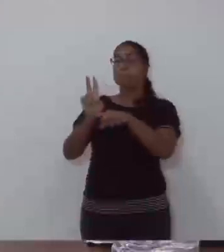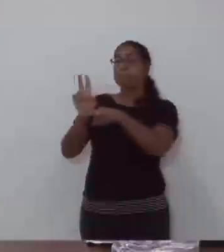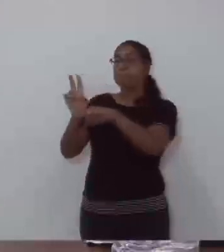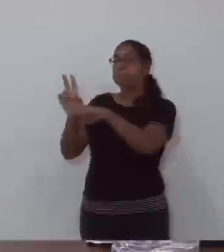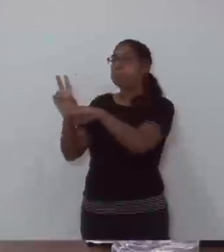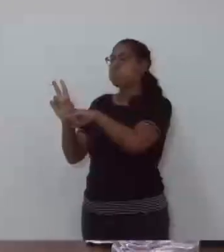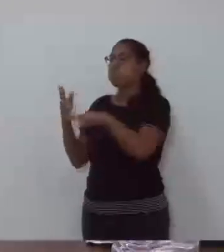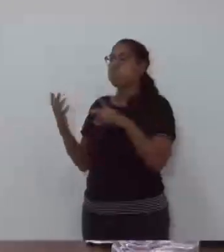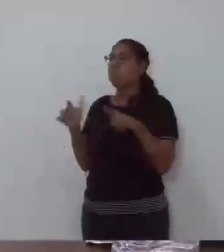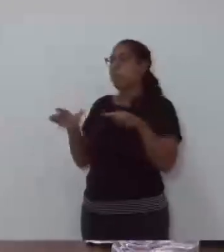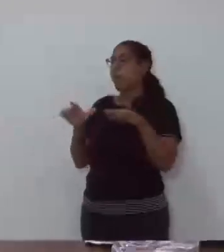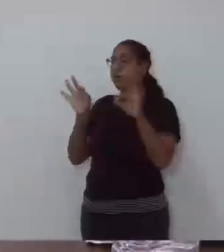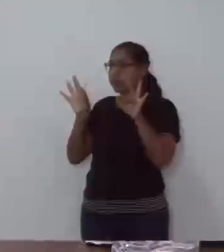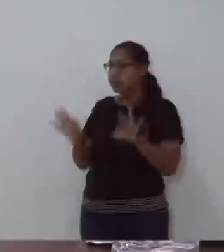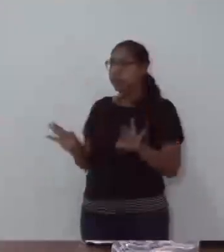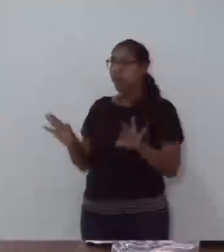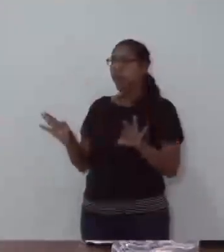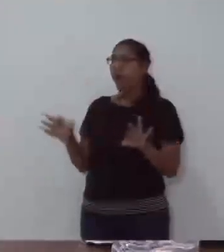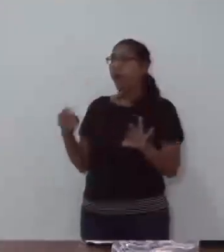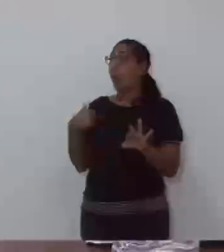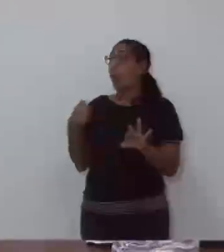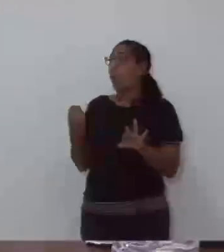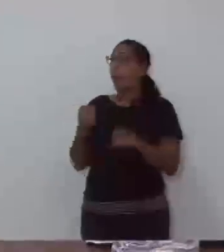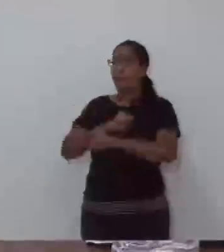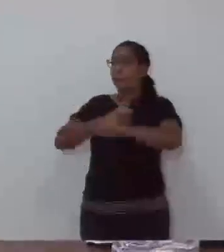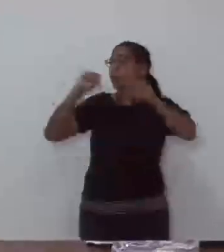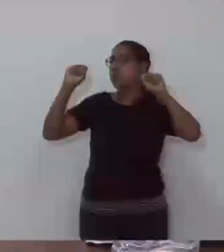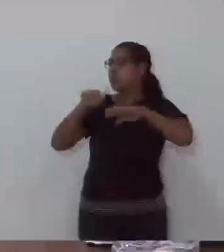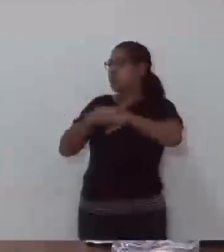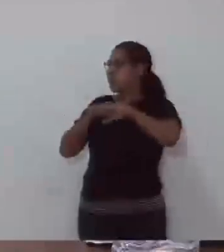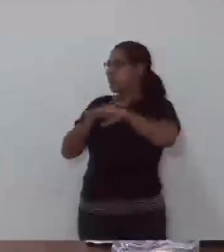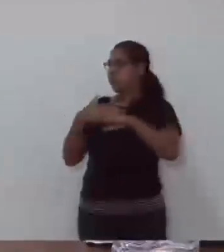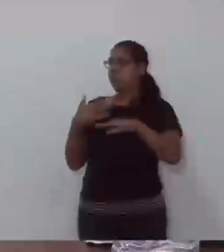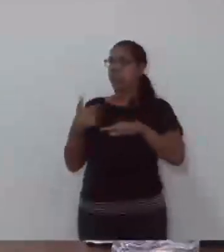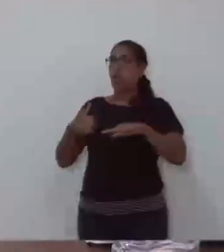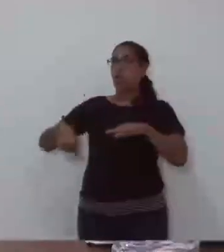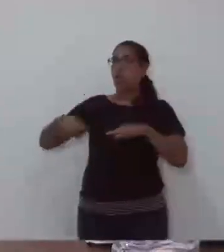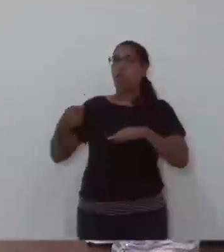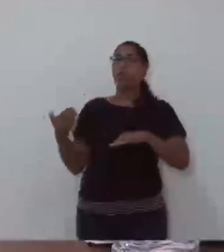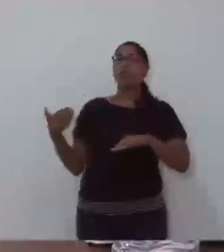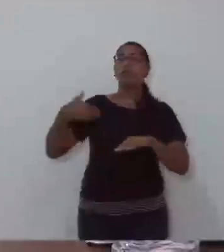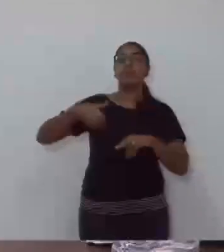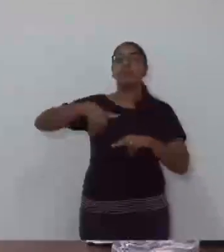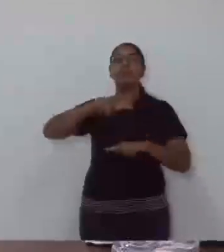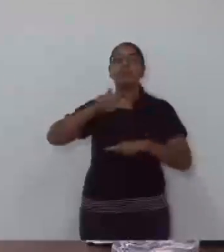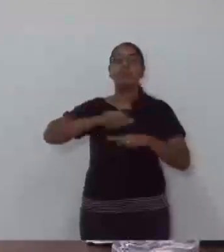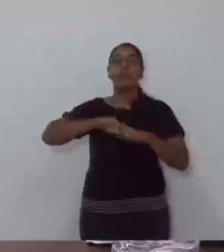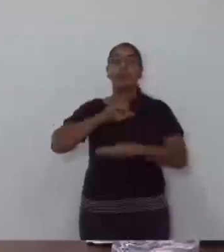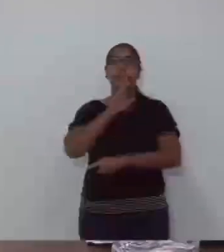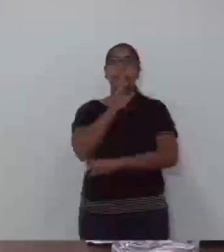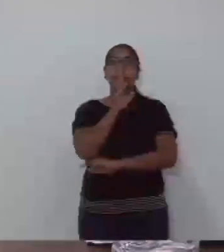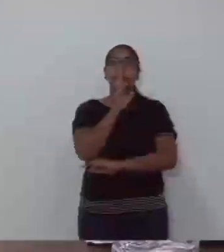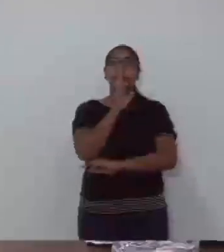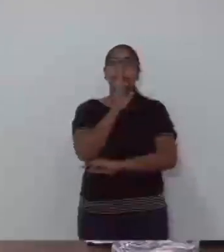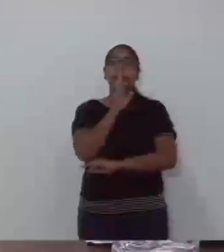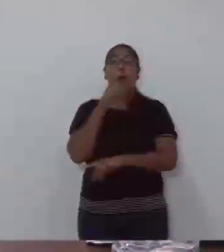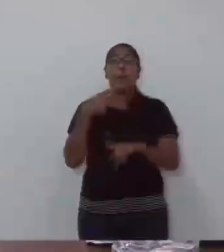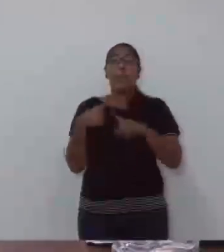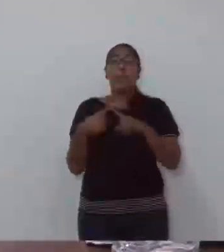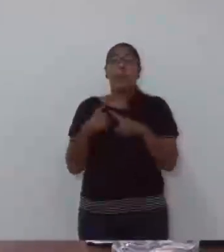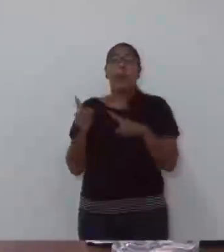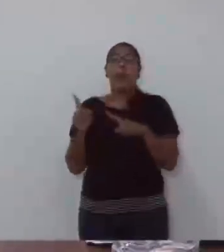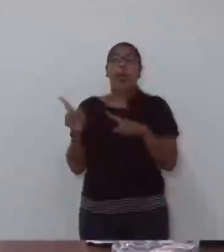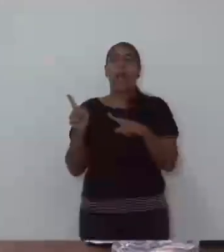município, vereador. Daqui a pouco nós vamos entrar mudo e sair calado nessa sessão, porque o senhor não